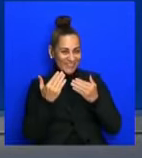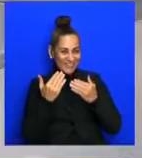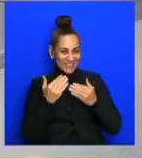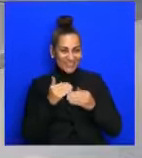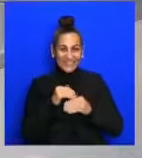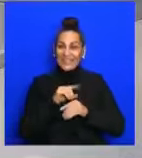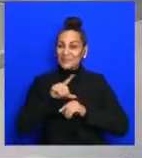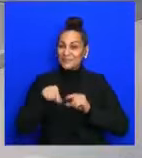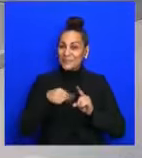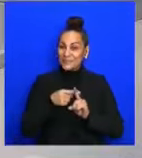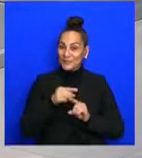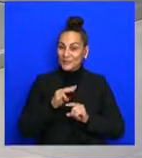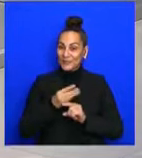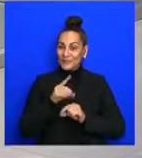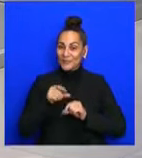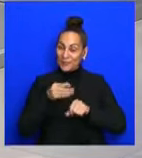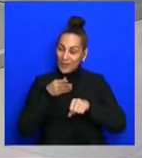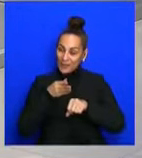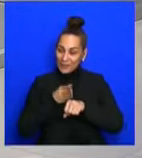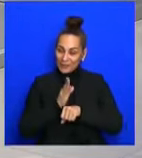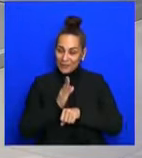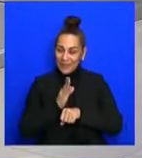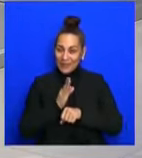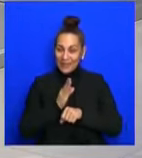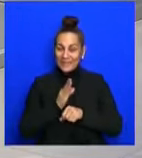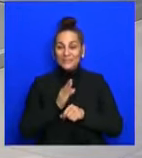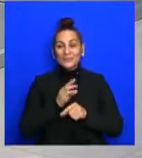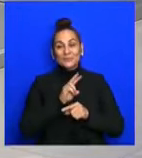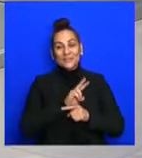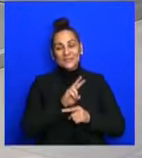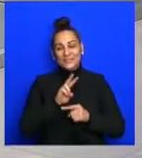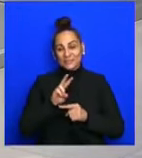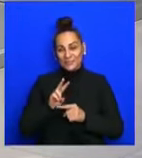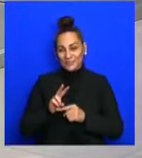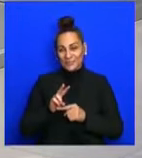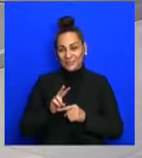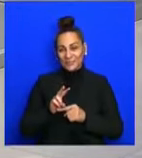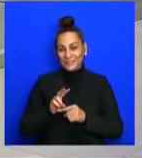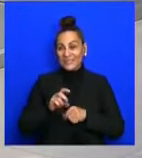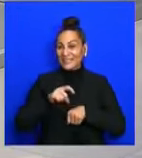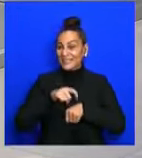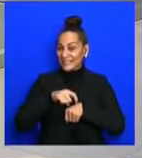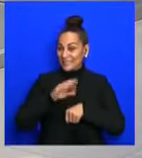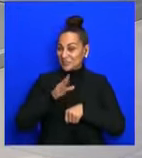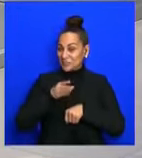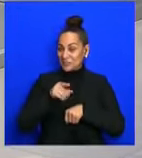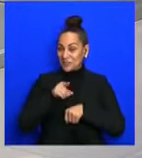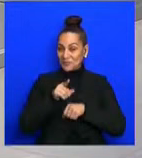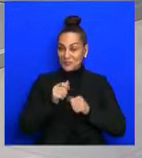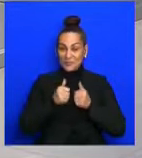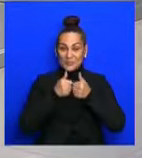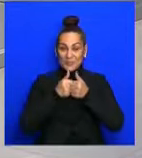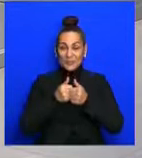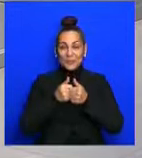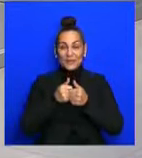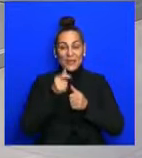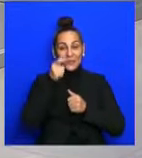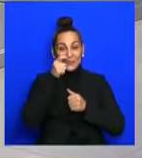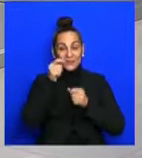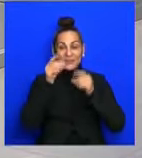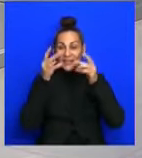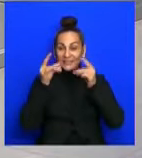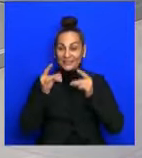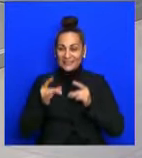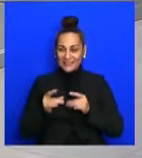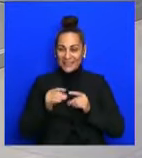obrigada. Essa foi a Mais Milionária, sorteio realizado e validado pelas nossas auditoras. Daqui a pouco você pode conferir no site oficial